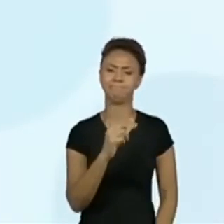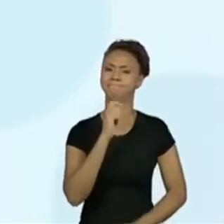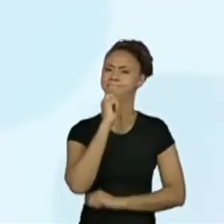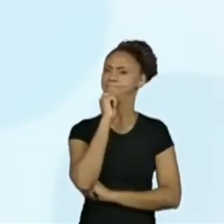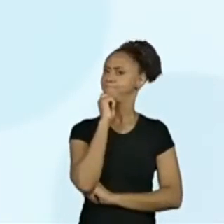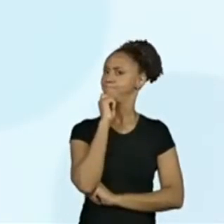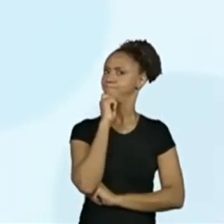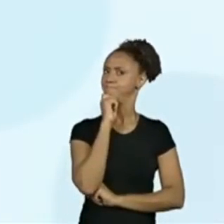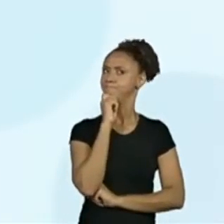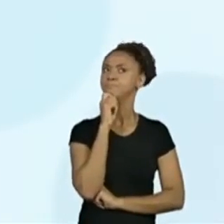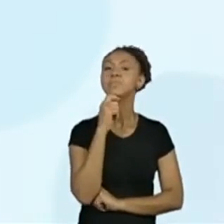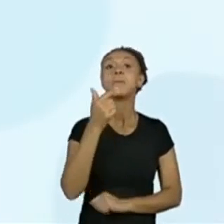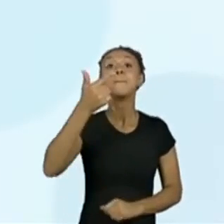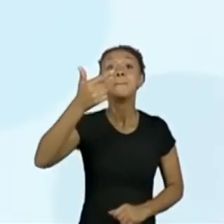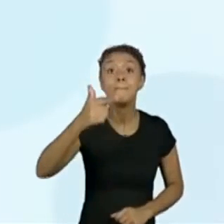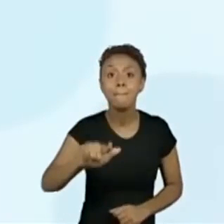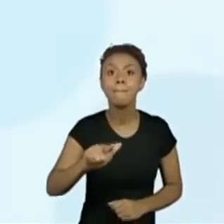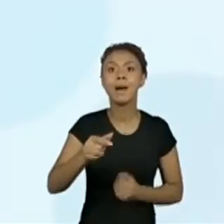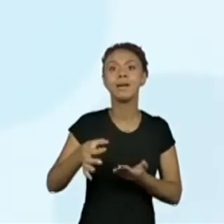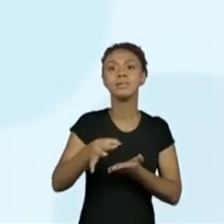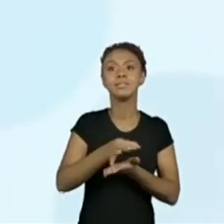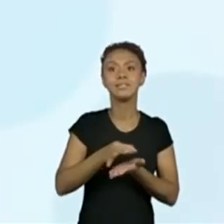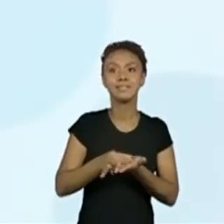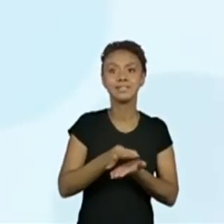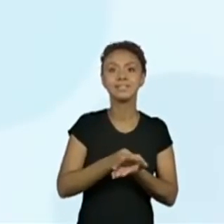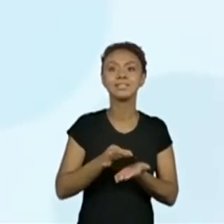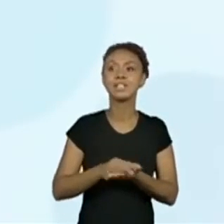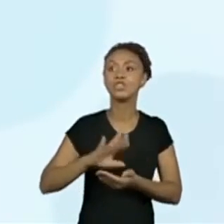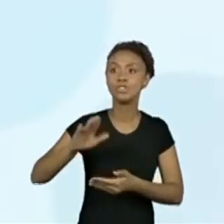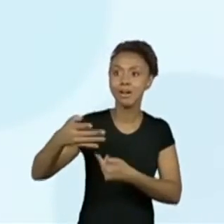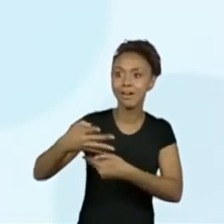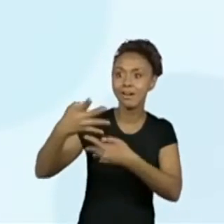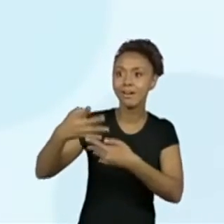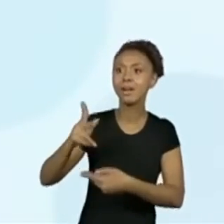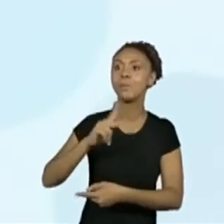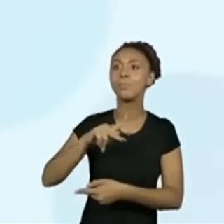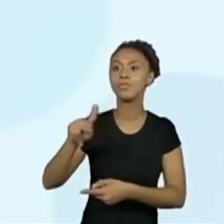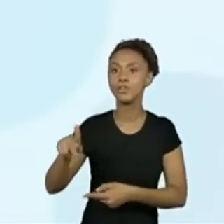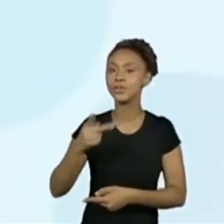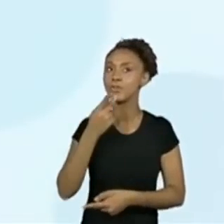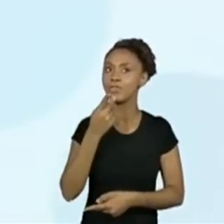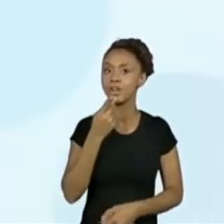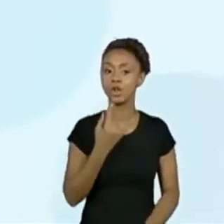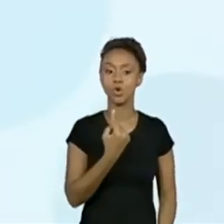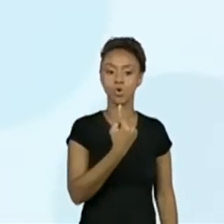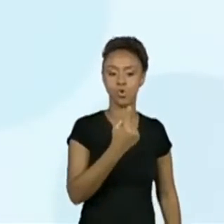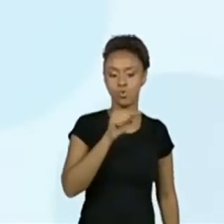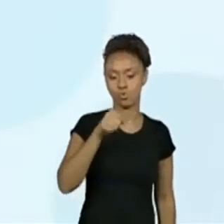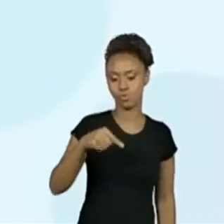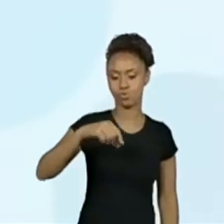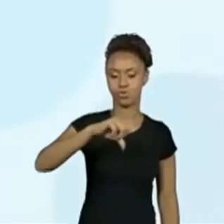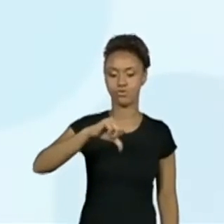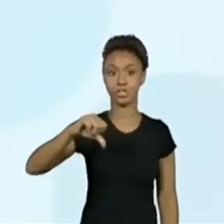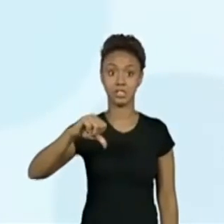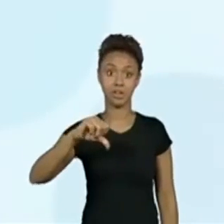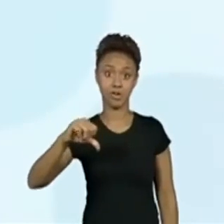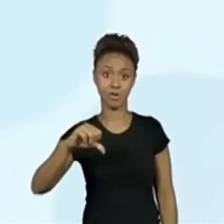mais uma moedinha, olha. As professoras ali já estão dando sugestões de R$1,99, de